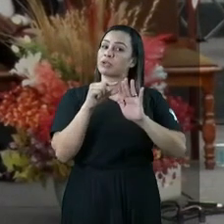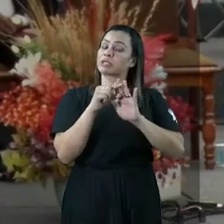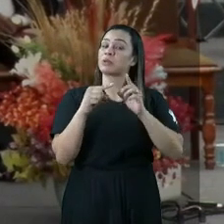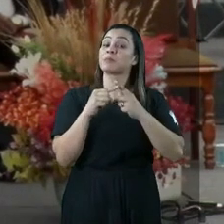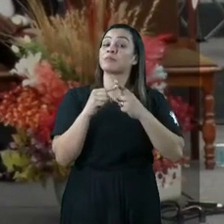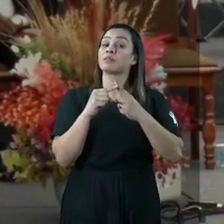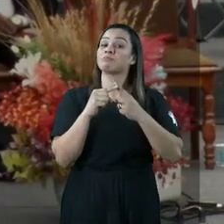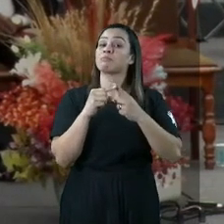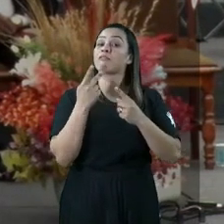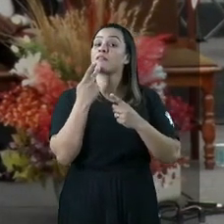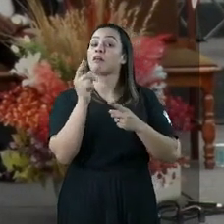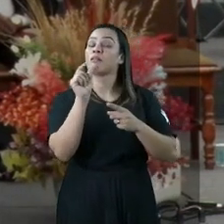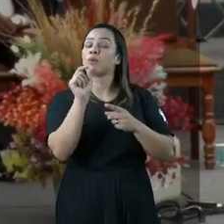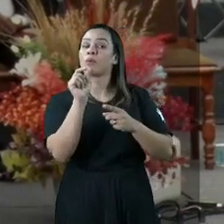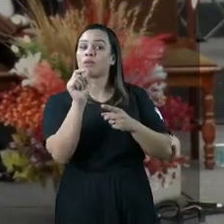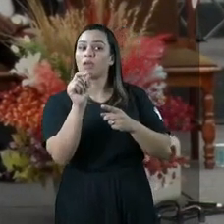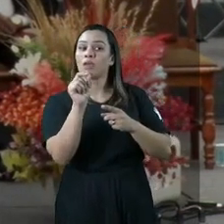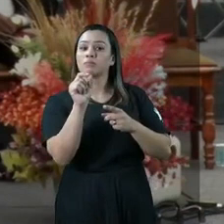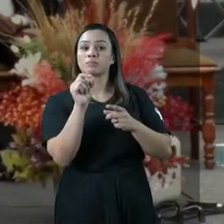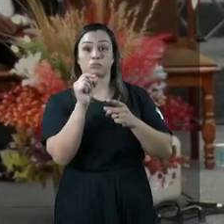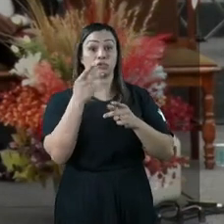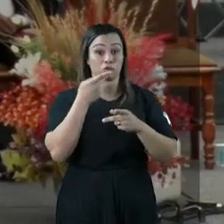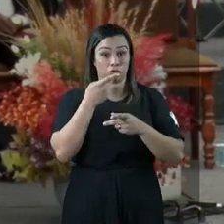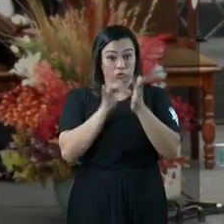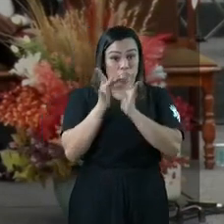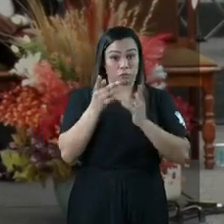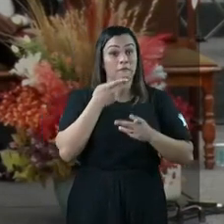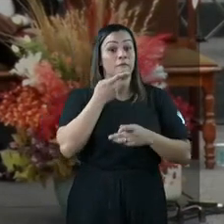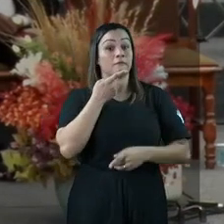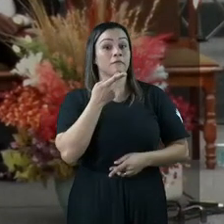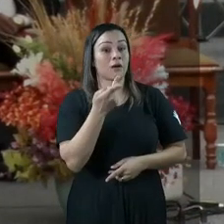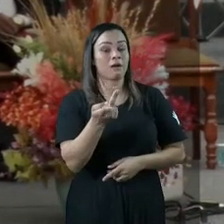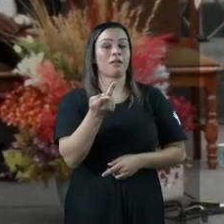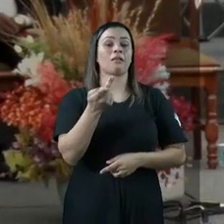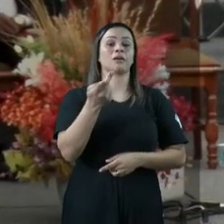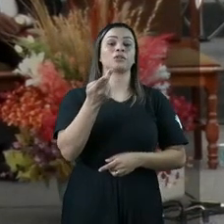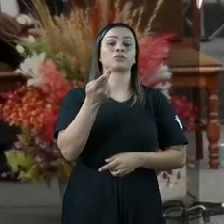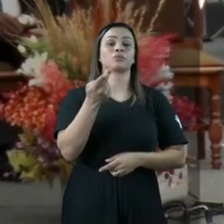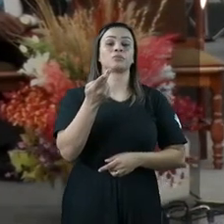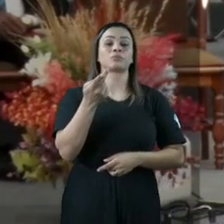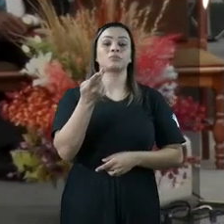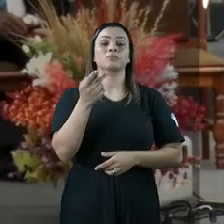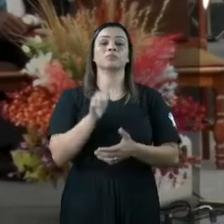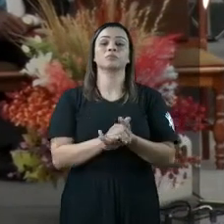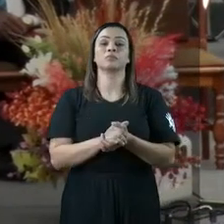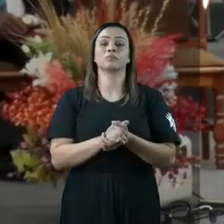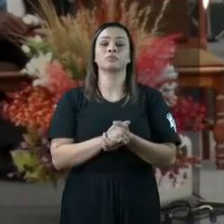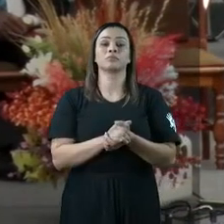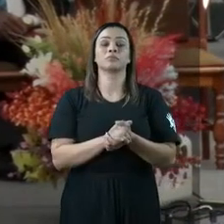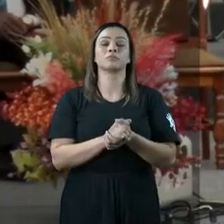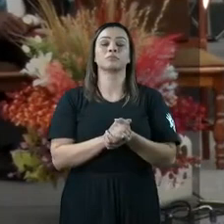discursando, o verbo é vendo ele. Mas quando Jesus assunta e a nuvem esconde ele, o texto diz: e